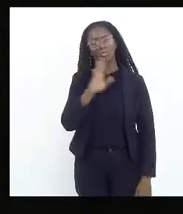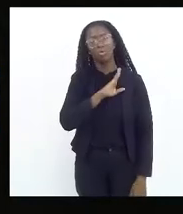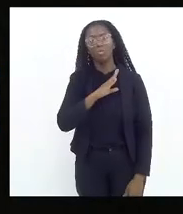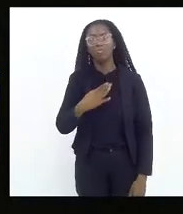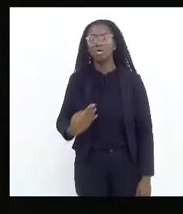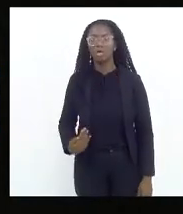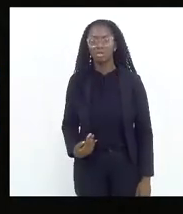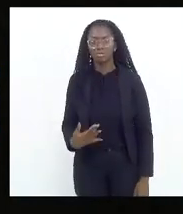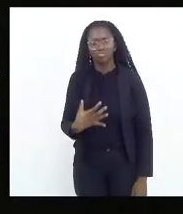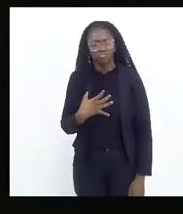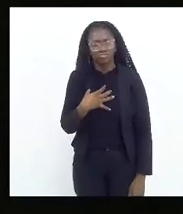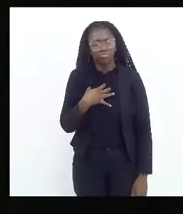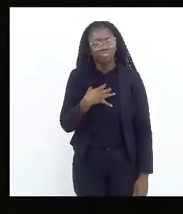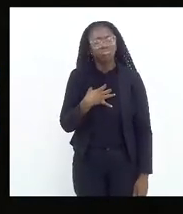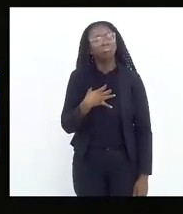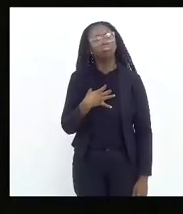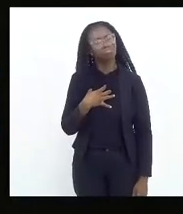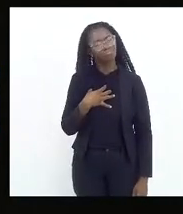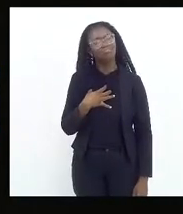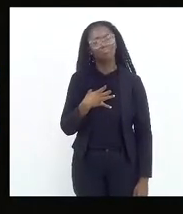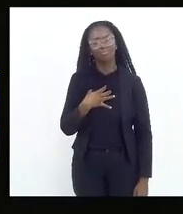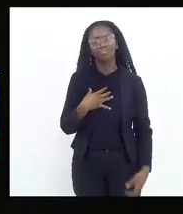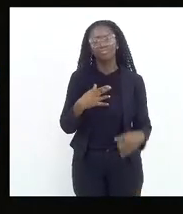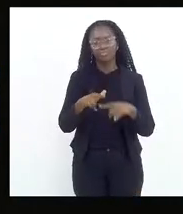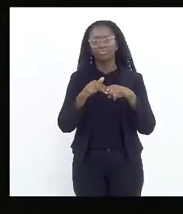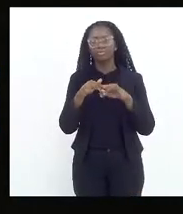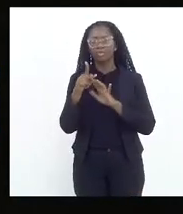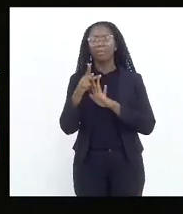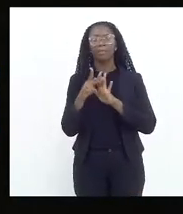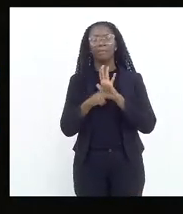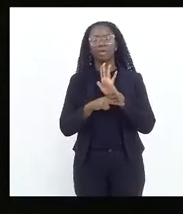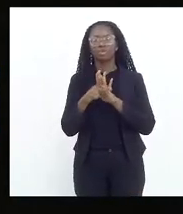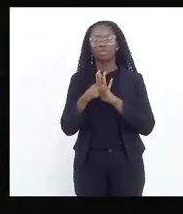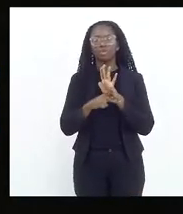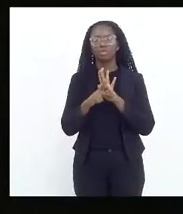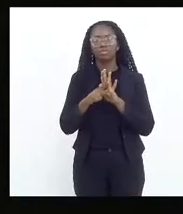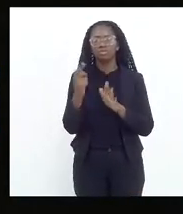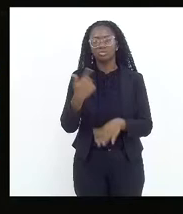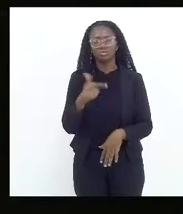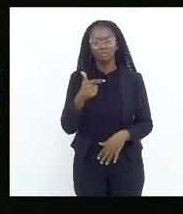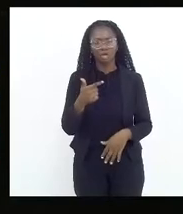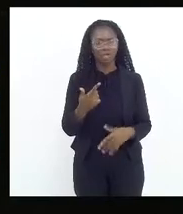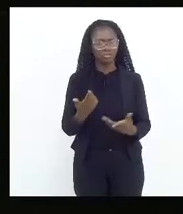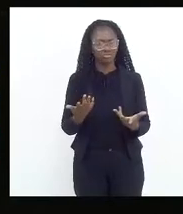sensibilizar com ele. Que é um projeto que não tem recurso, não tem,